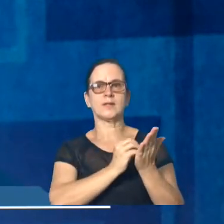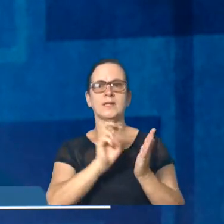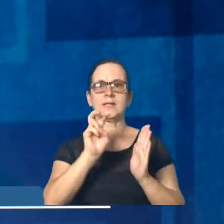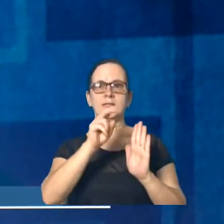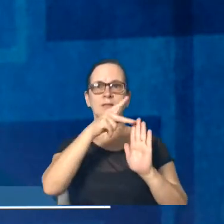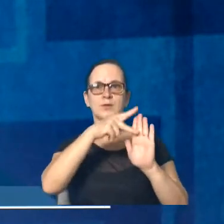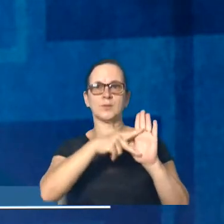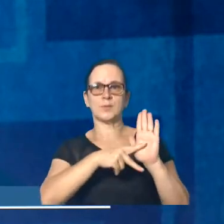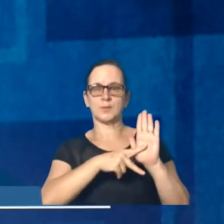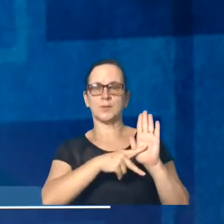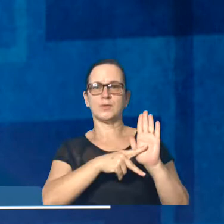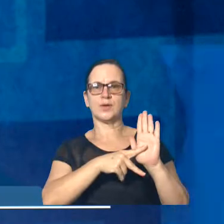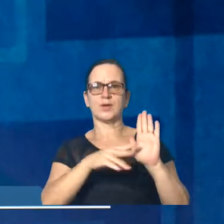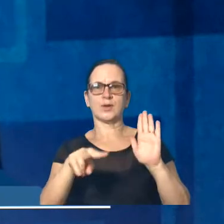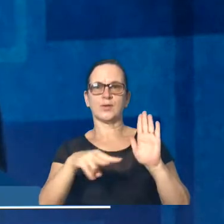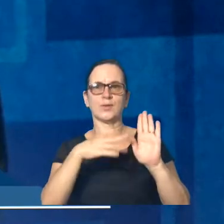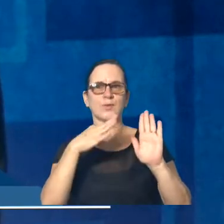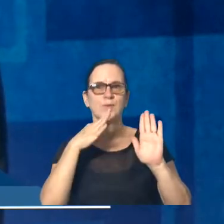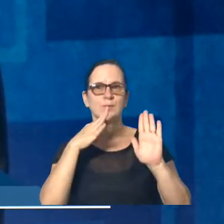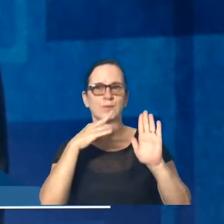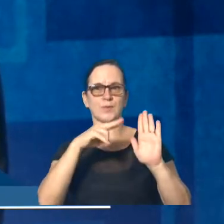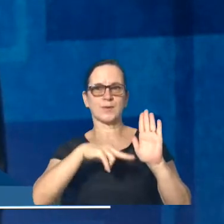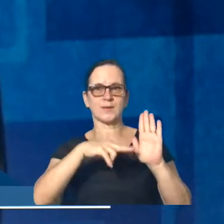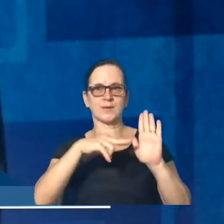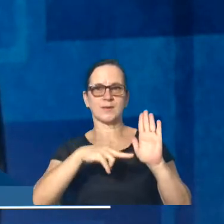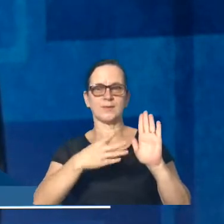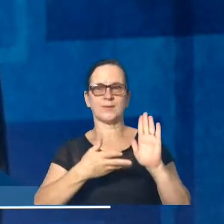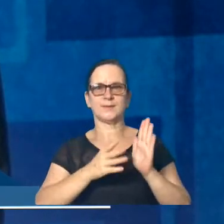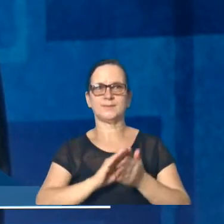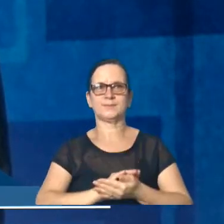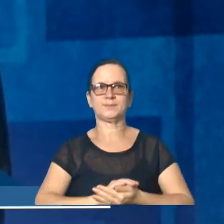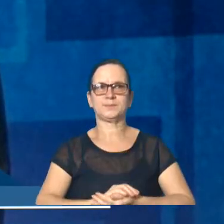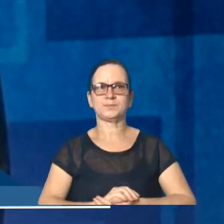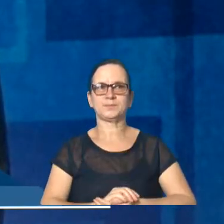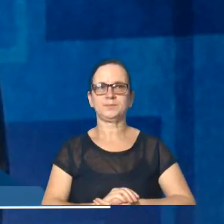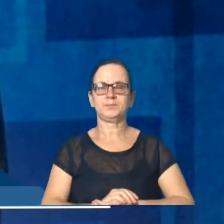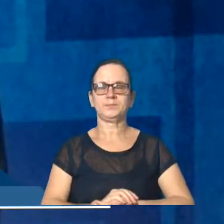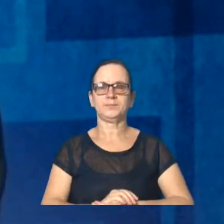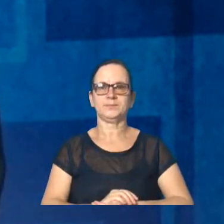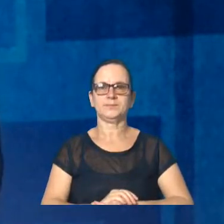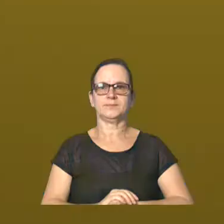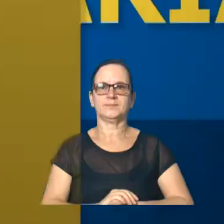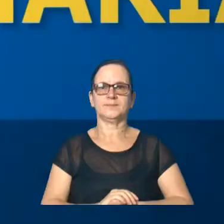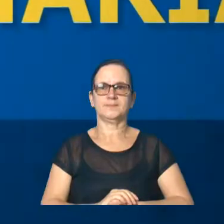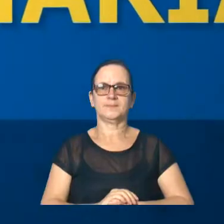projetos de lei. E esta ordem do dia, os senhores acompanham a partir de agora.